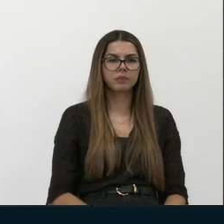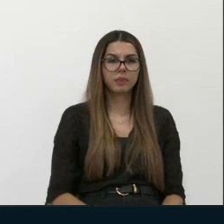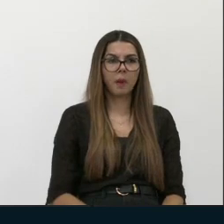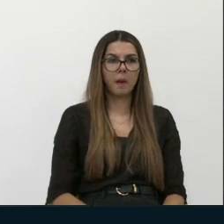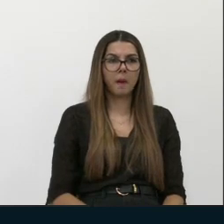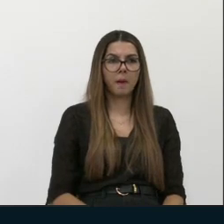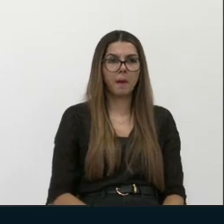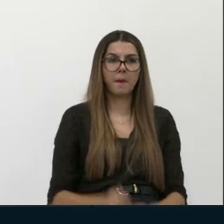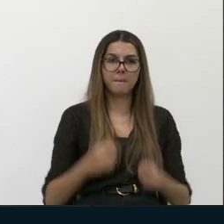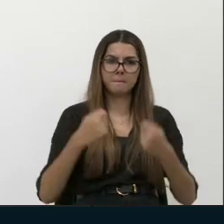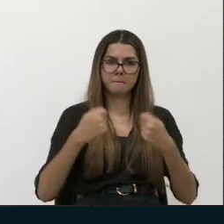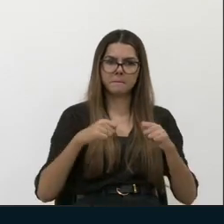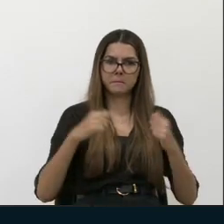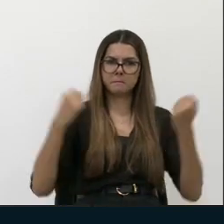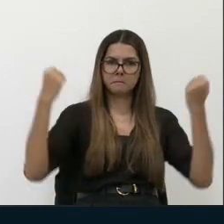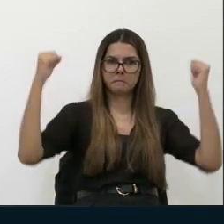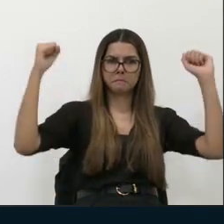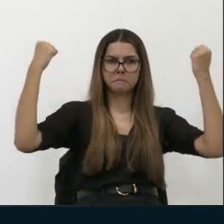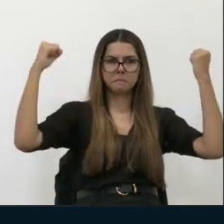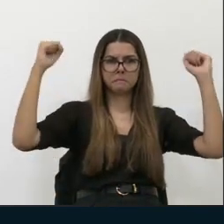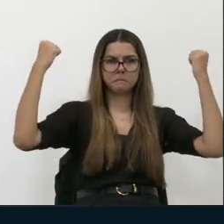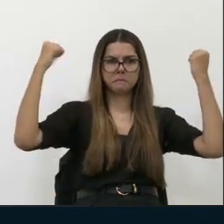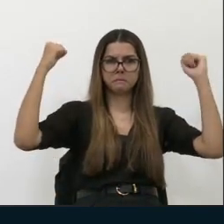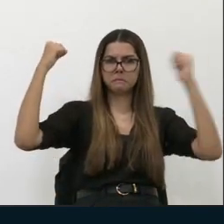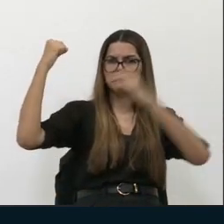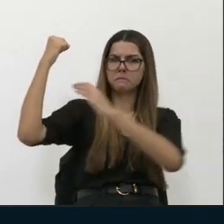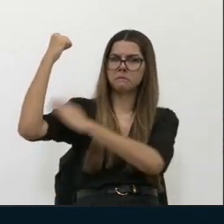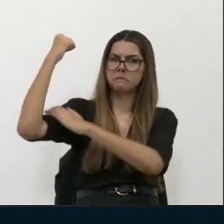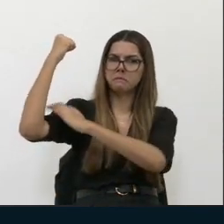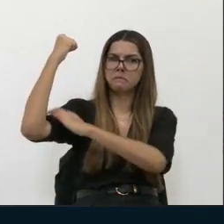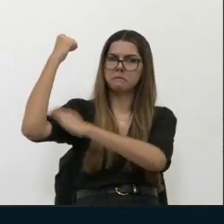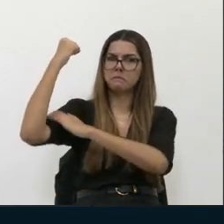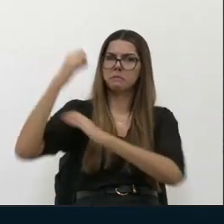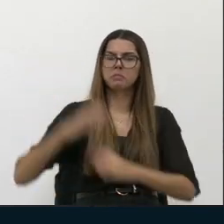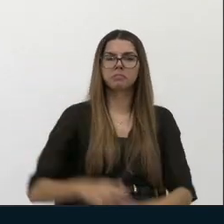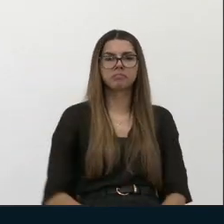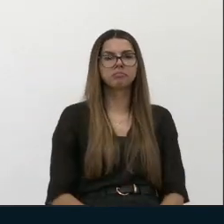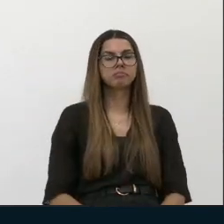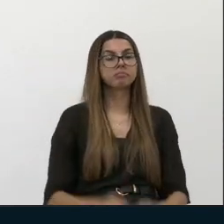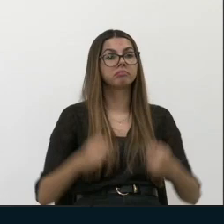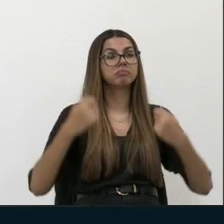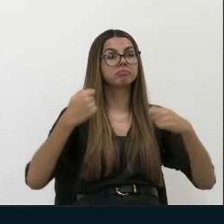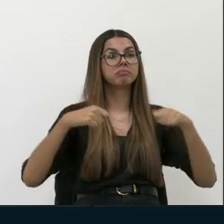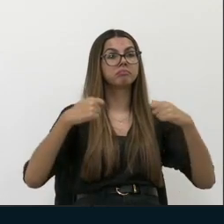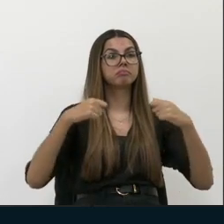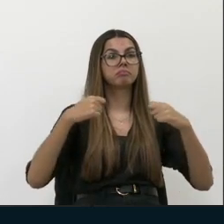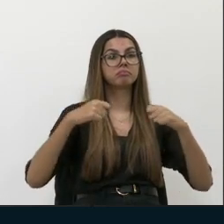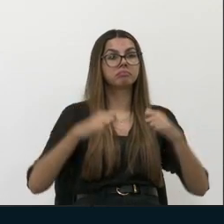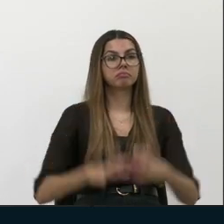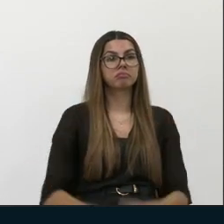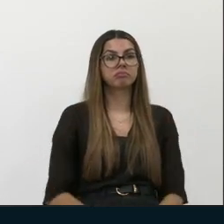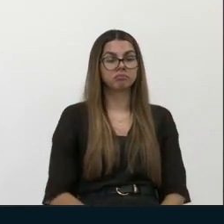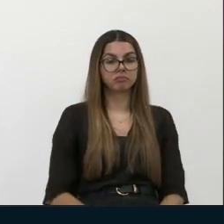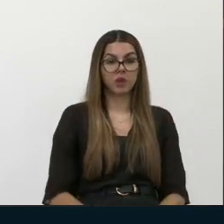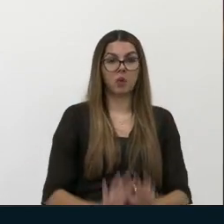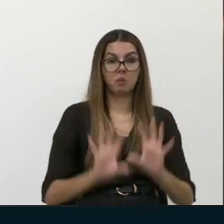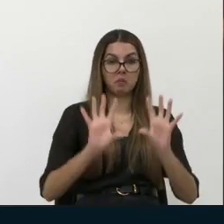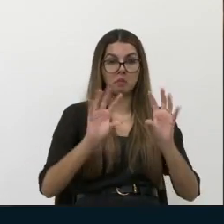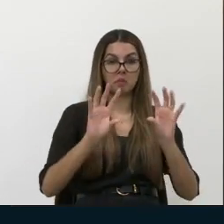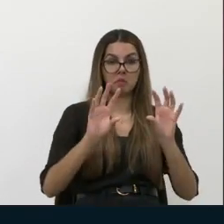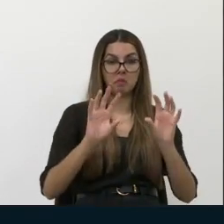estão precisando ir para a academia, vereador Marcelo, vereador Edmilson, estão precisando ir para a academia. É porque estão com os glúteos moles.